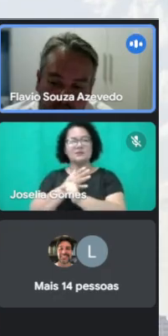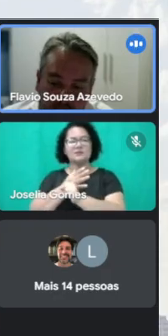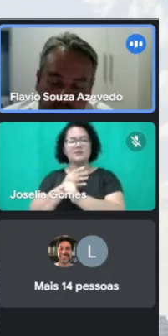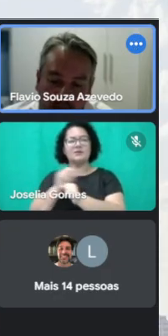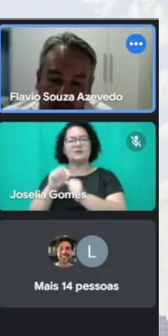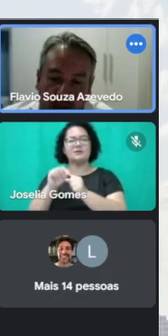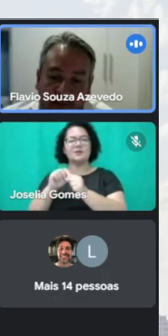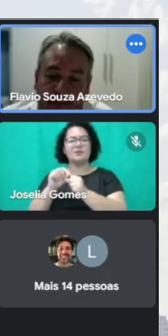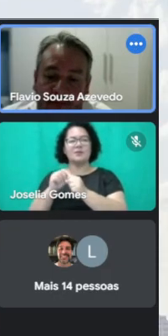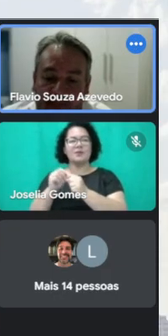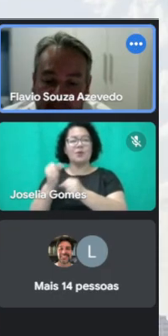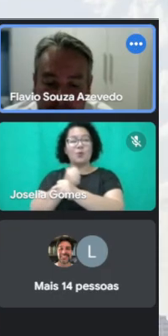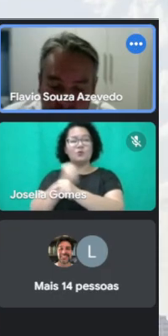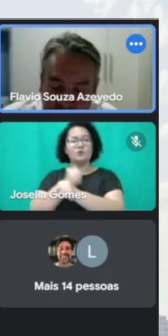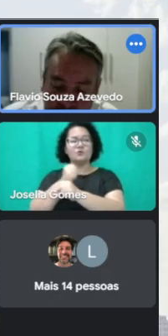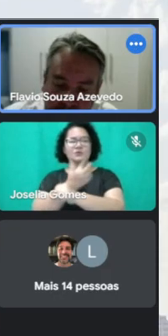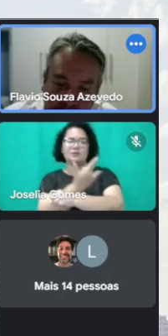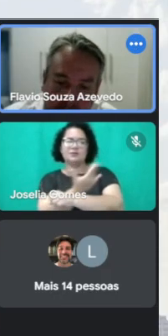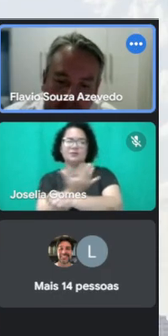jardins filtrantes, né?